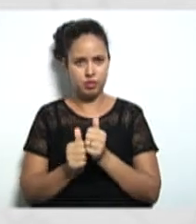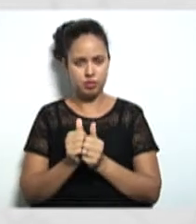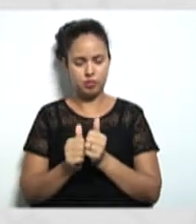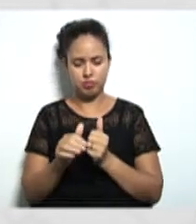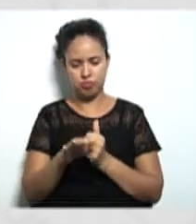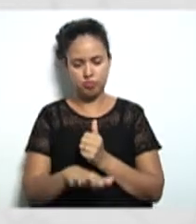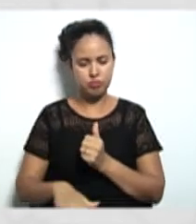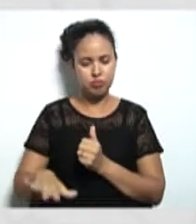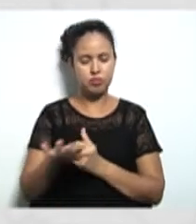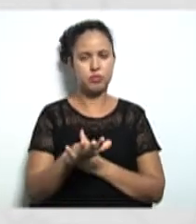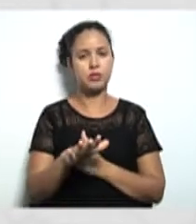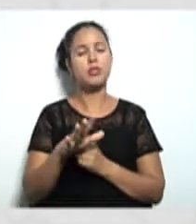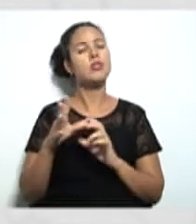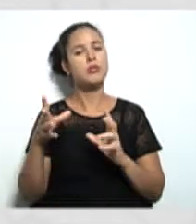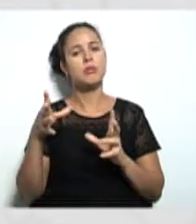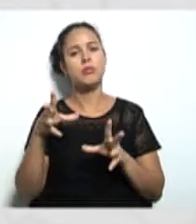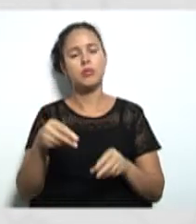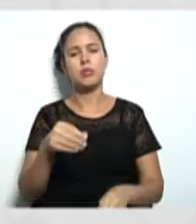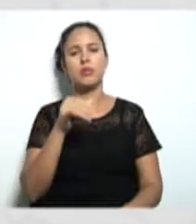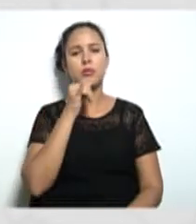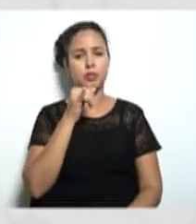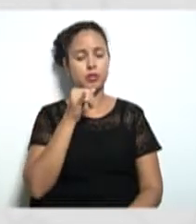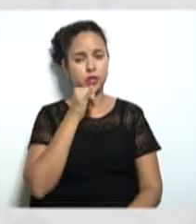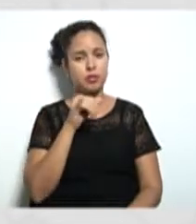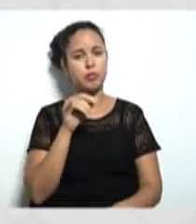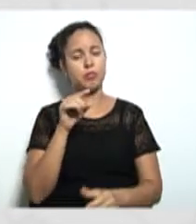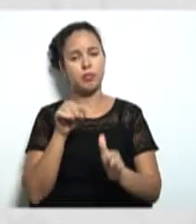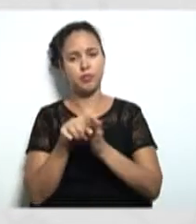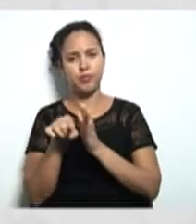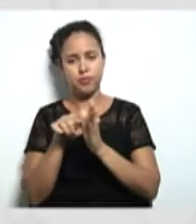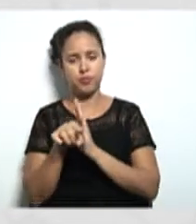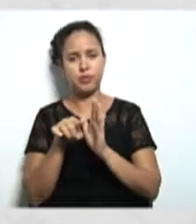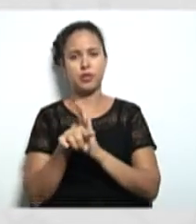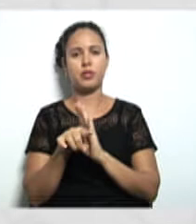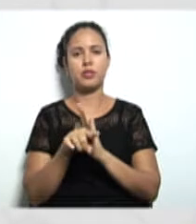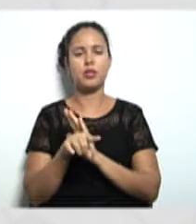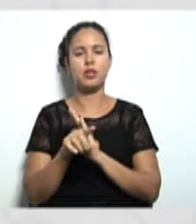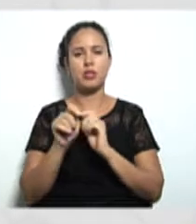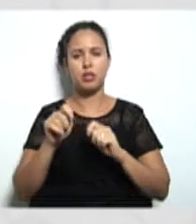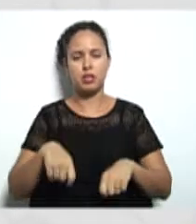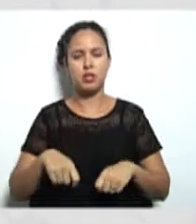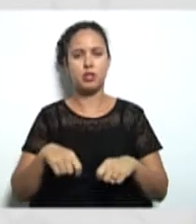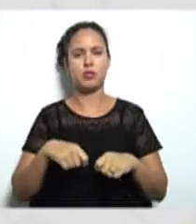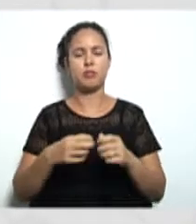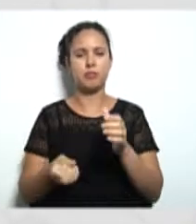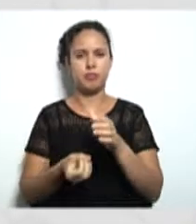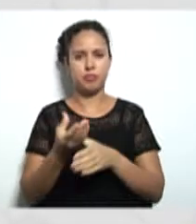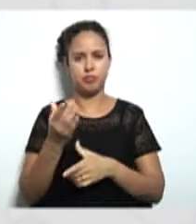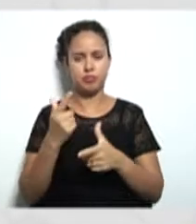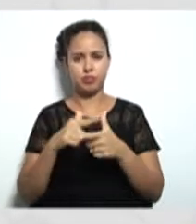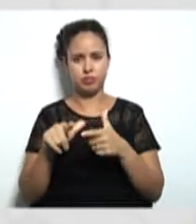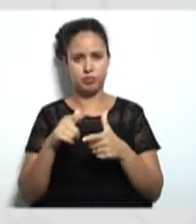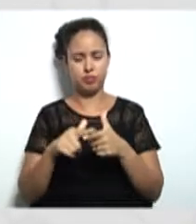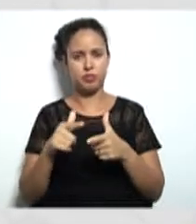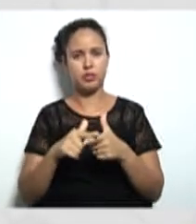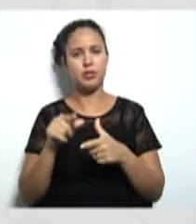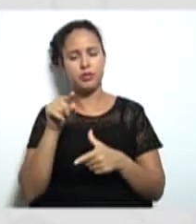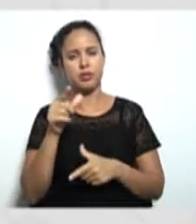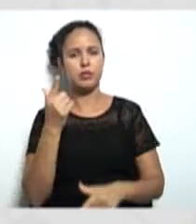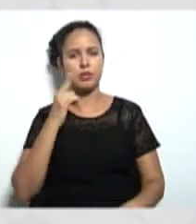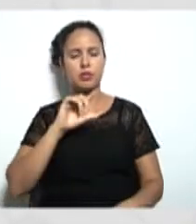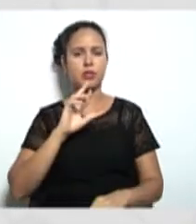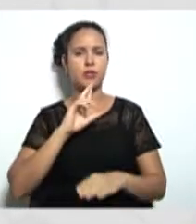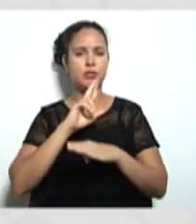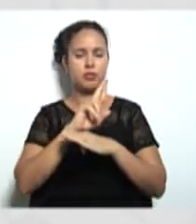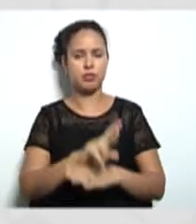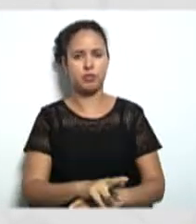região. Então, todas essas perguntas, elas geram esse problema, são perguntas. Então, para você responder esse problema, você